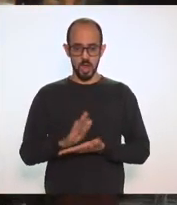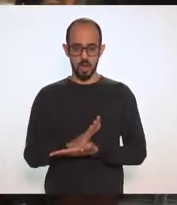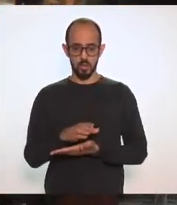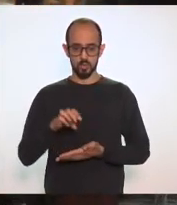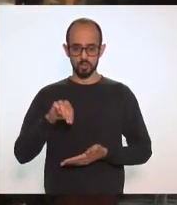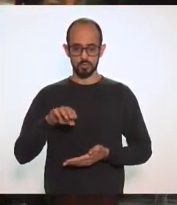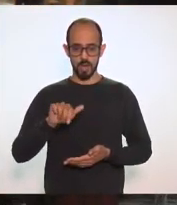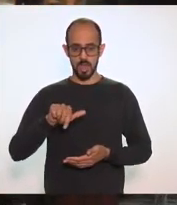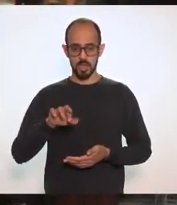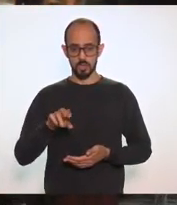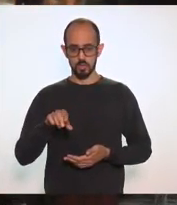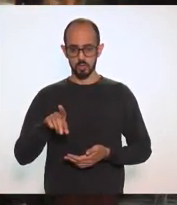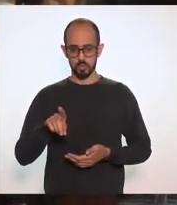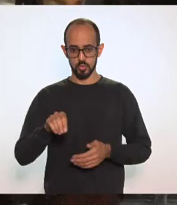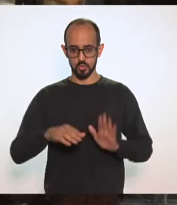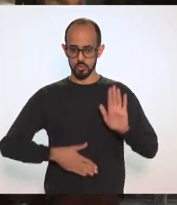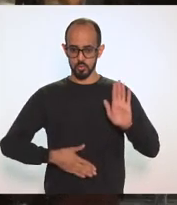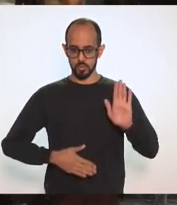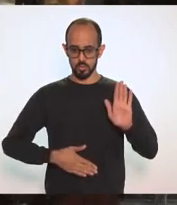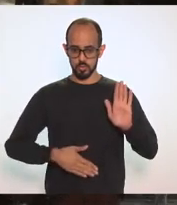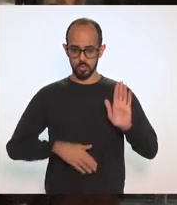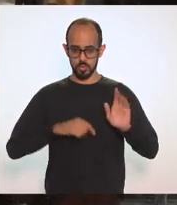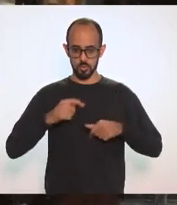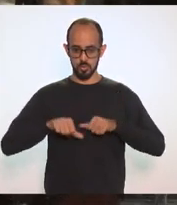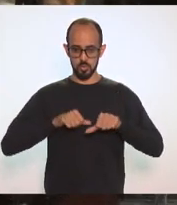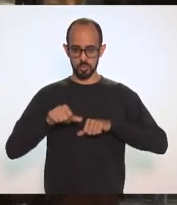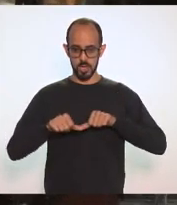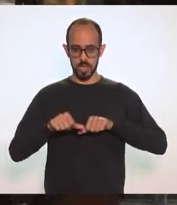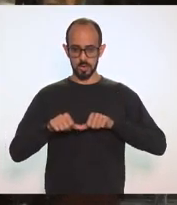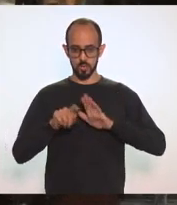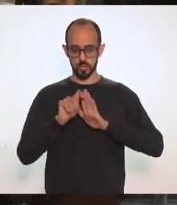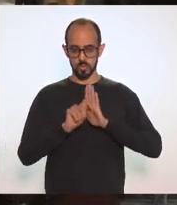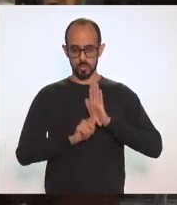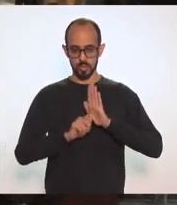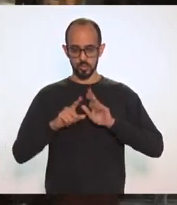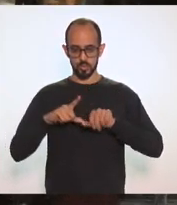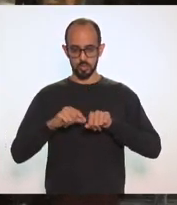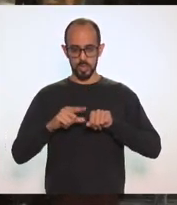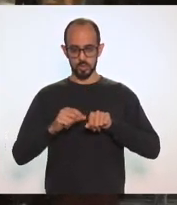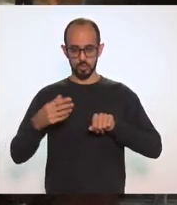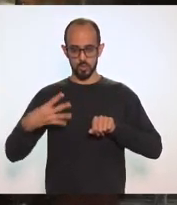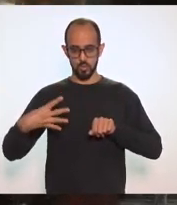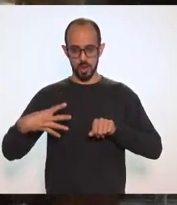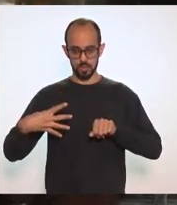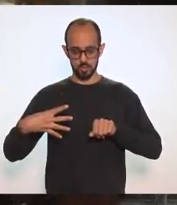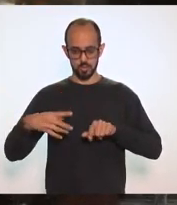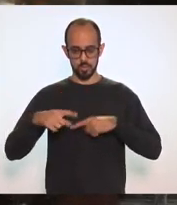mudaram o texto do artigo 4º, mas isso aí é um outro para depois.